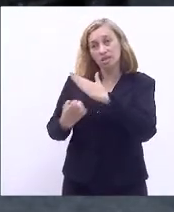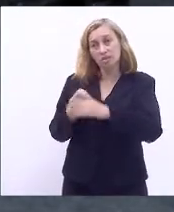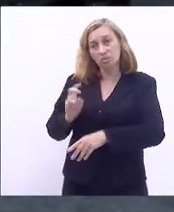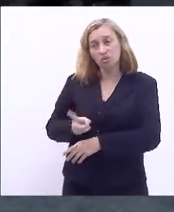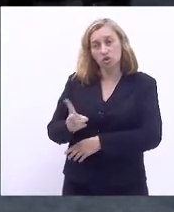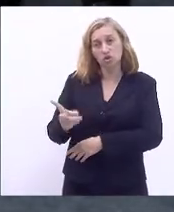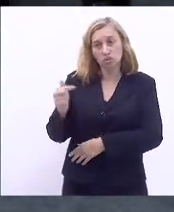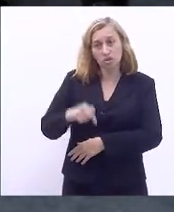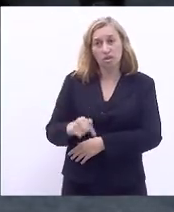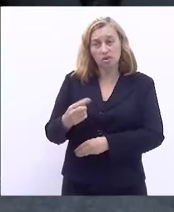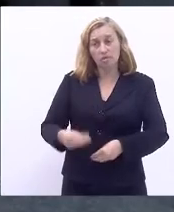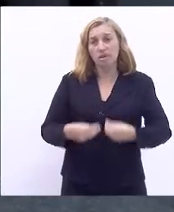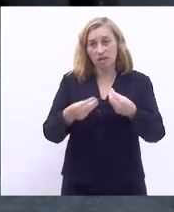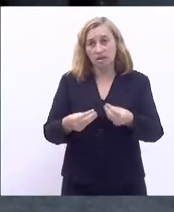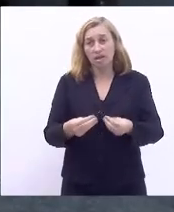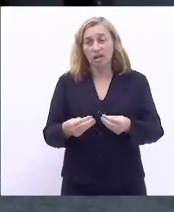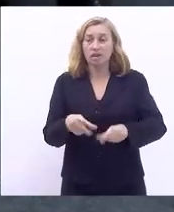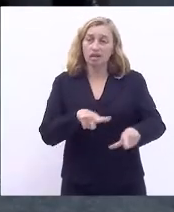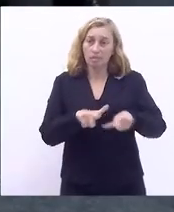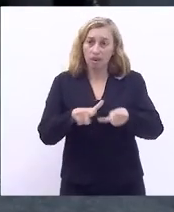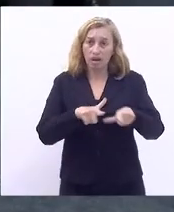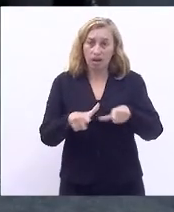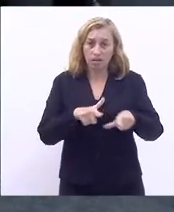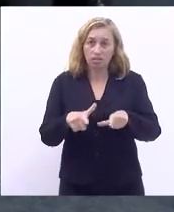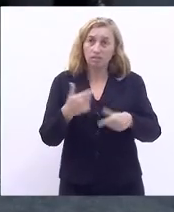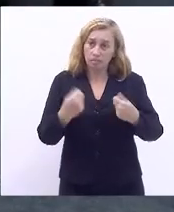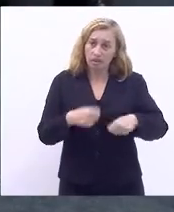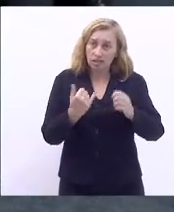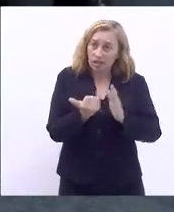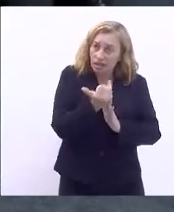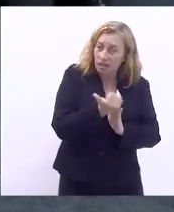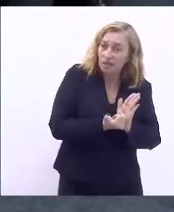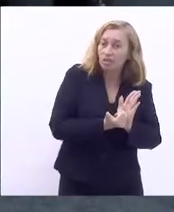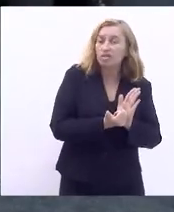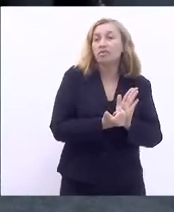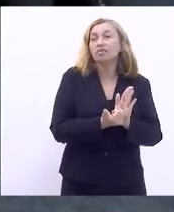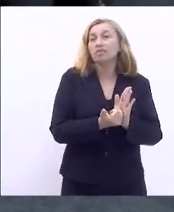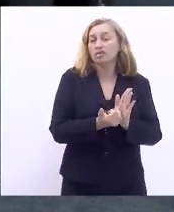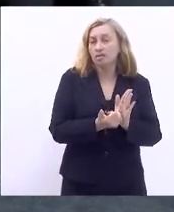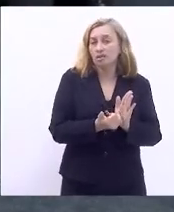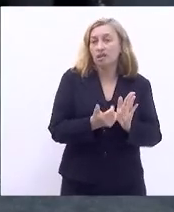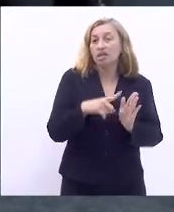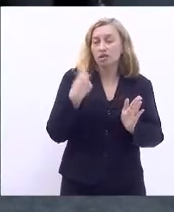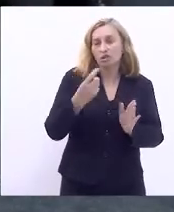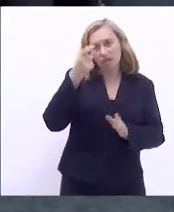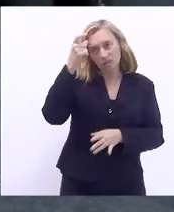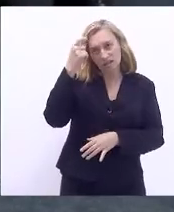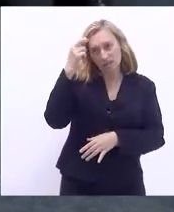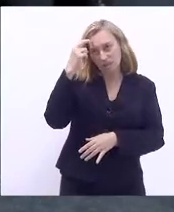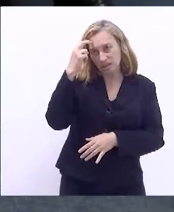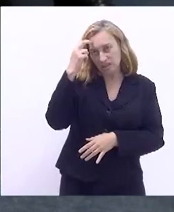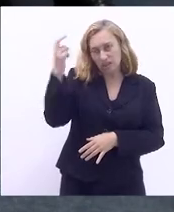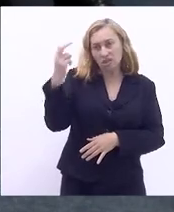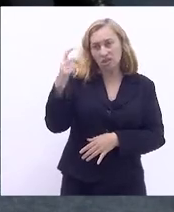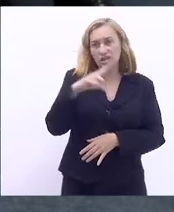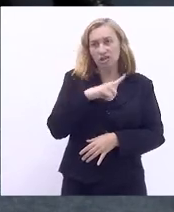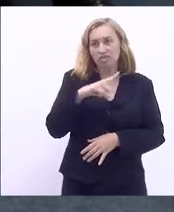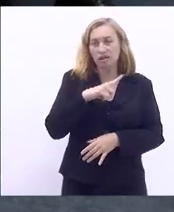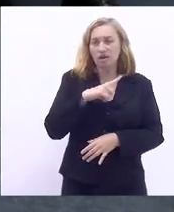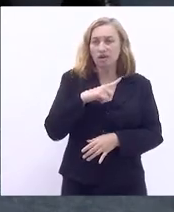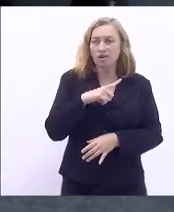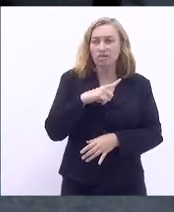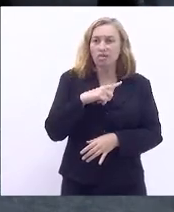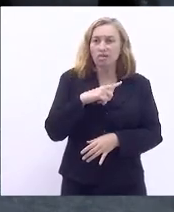permaneça aqui para dar emprego, se tiver que ter algum incentivo, e se nós formos inteligentes e colocarmos uma